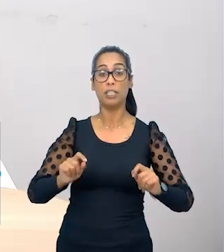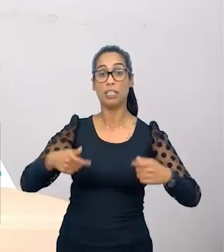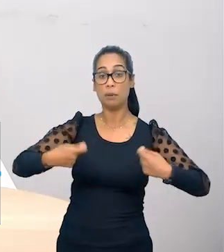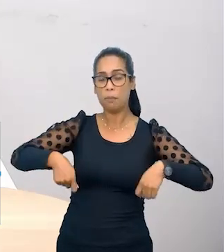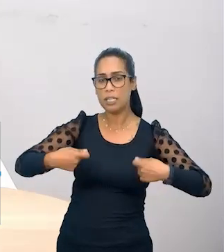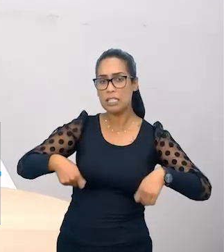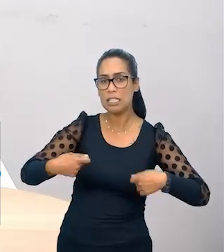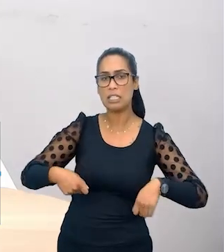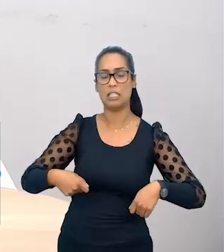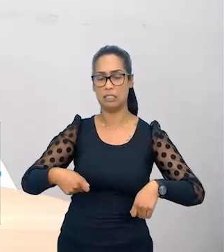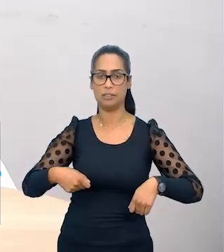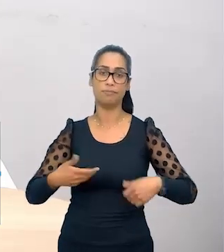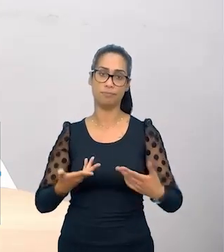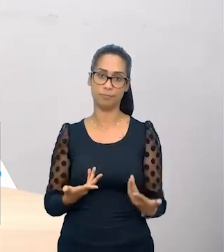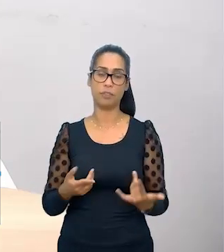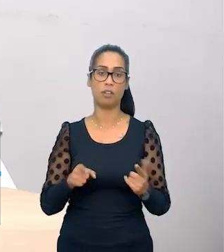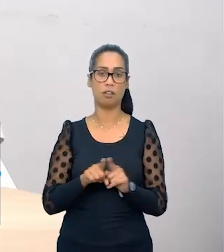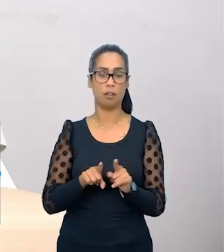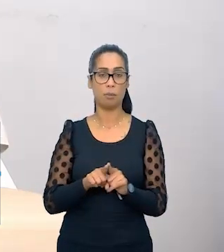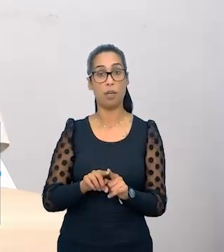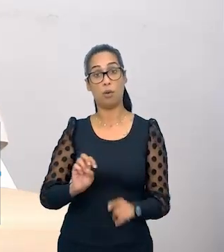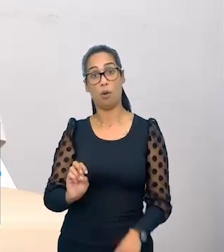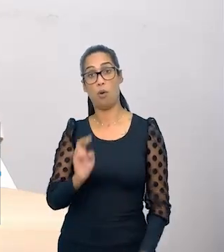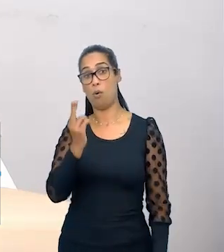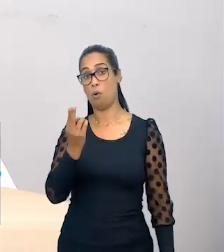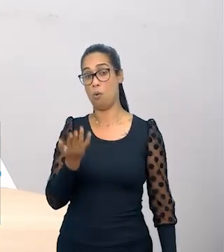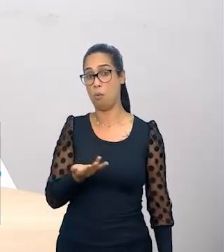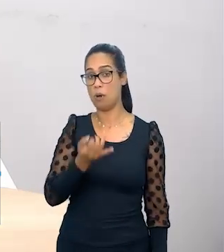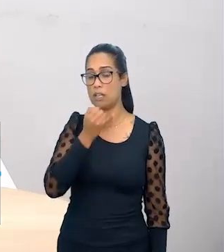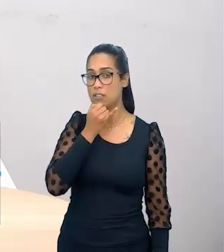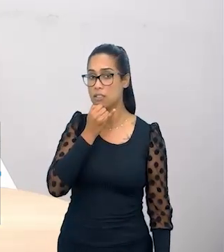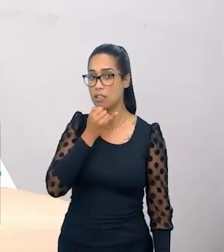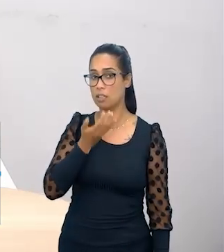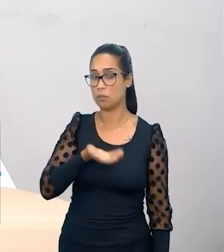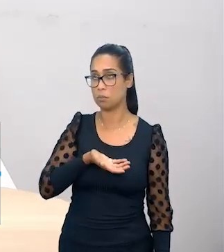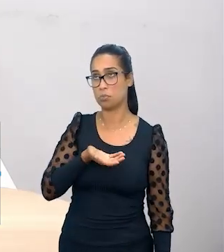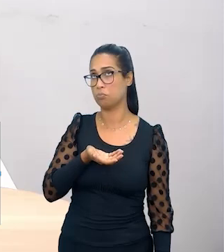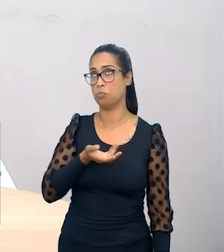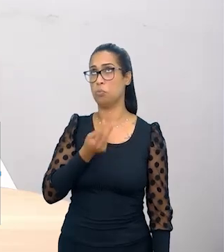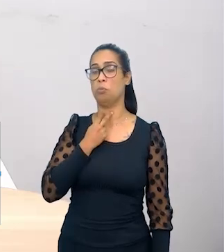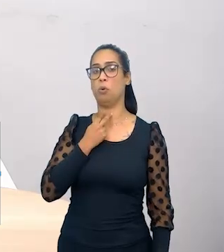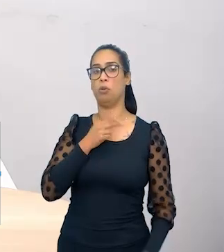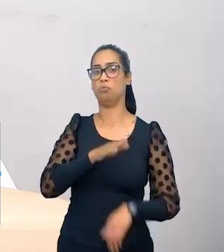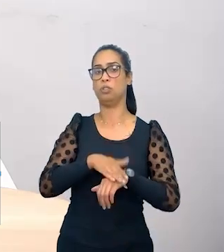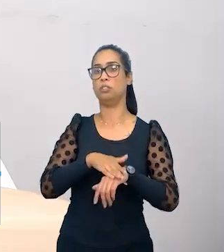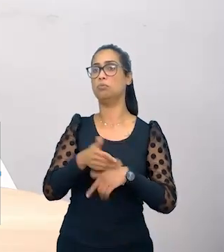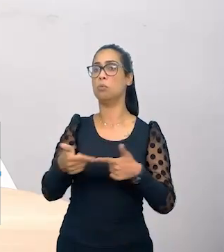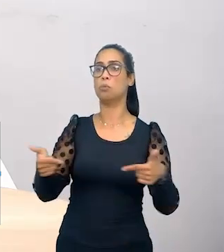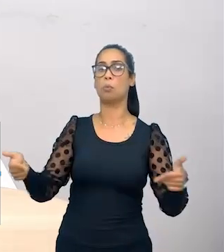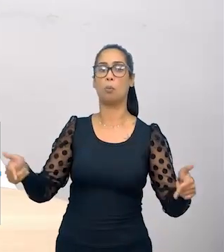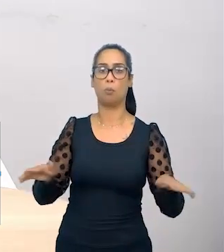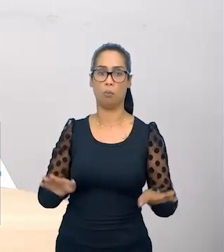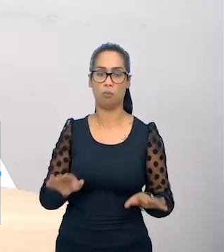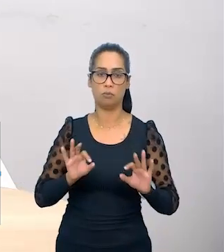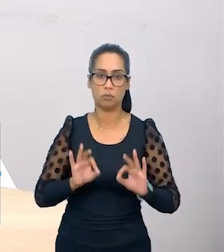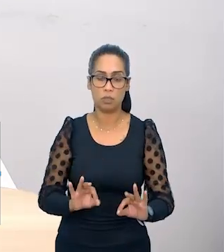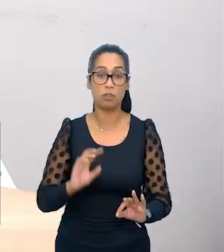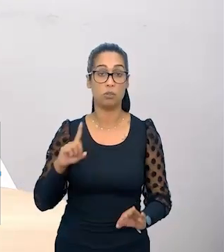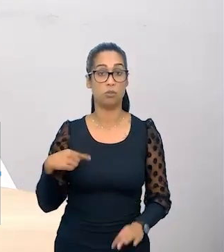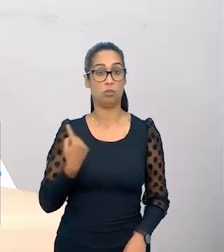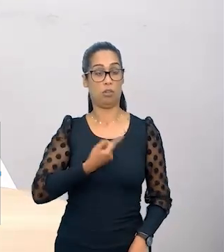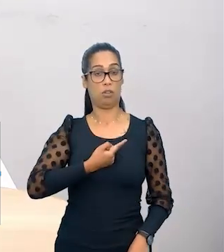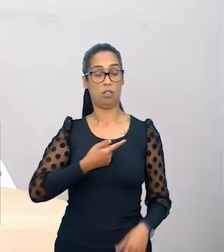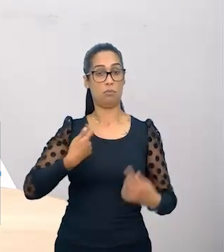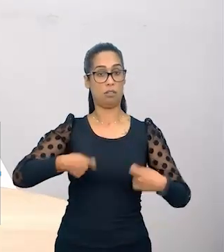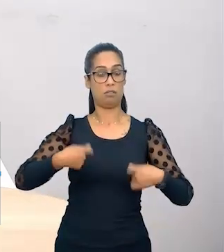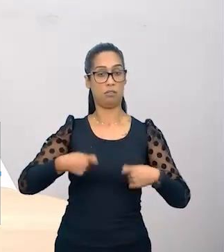esse objeto, né? Ou você pode não adquiri-lo. Então, e isso bate no econômico depois, né? Se a gente for falar